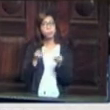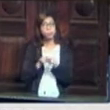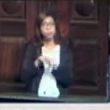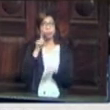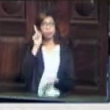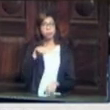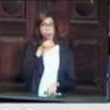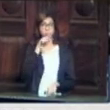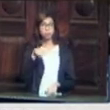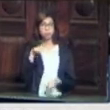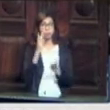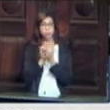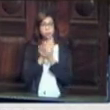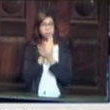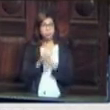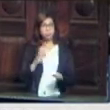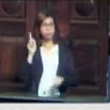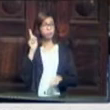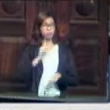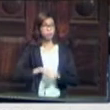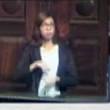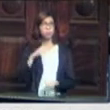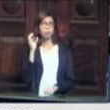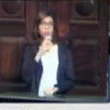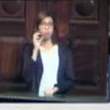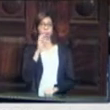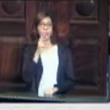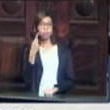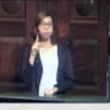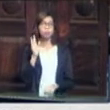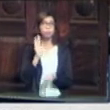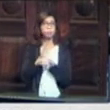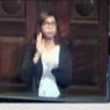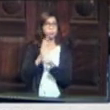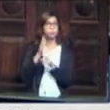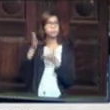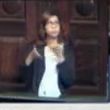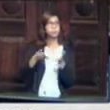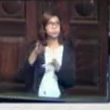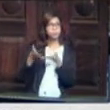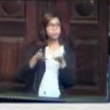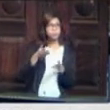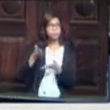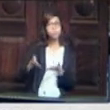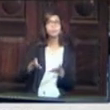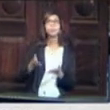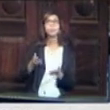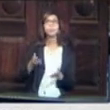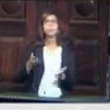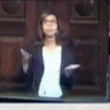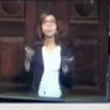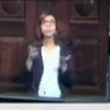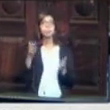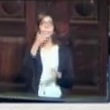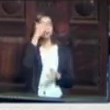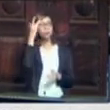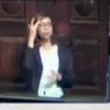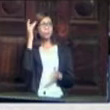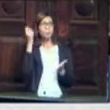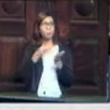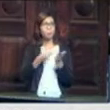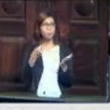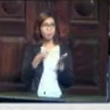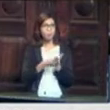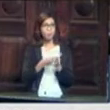suspende imediatamente os benefícios fiscais que sejam oferidos a contribuintes inscritos